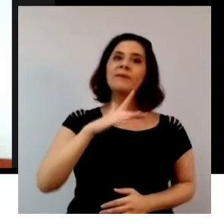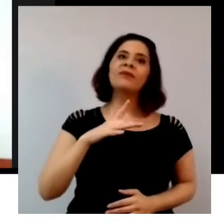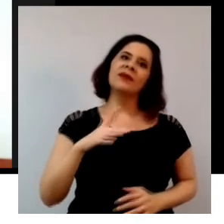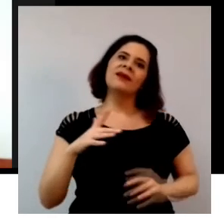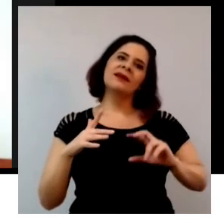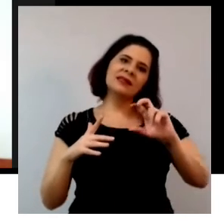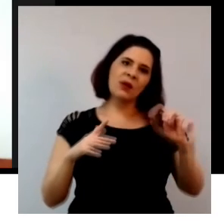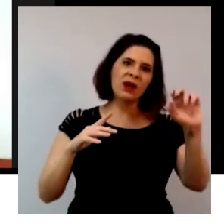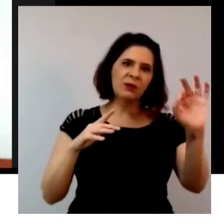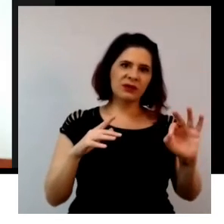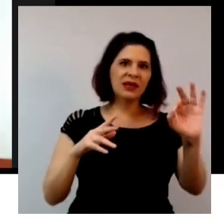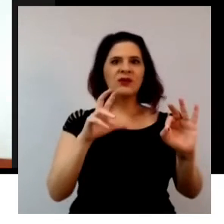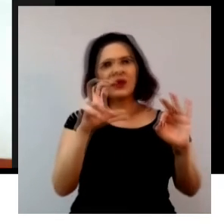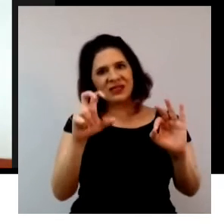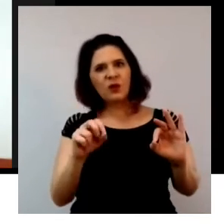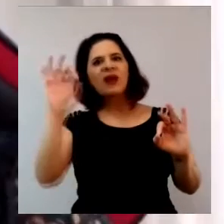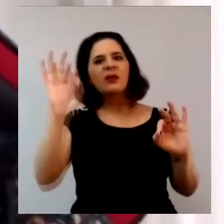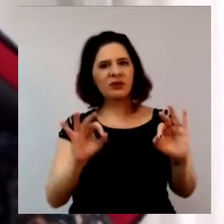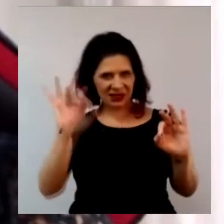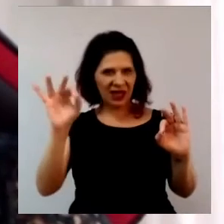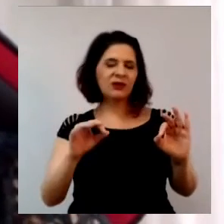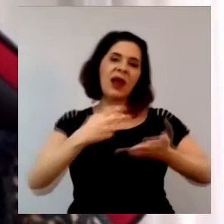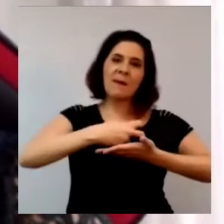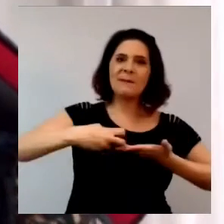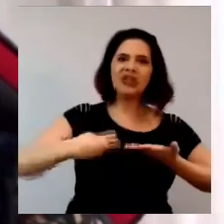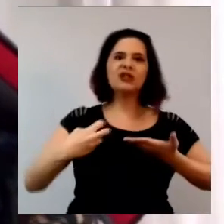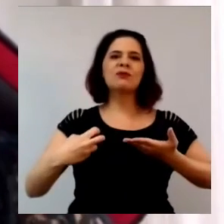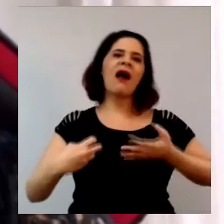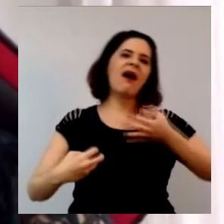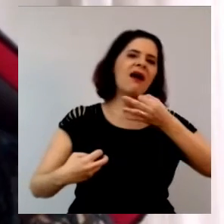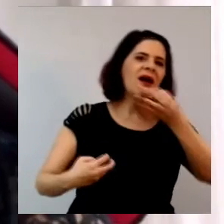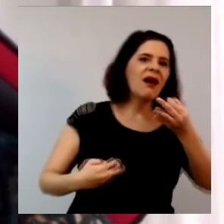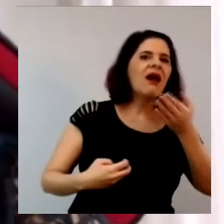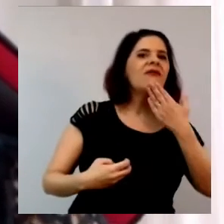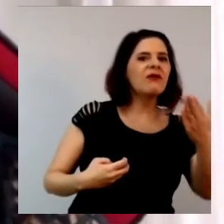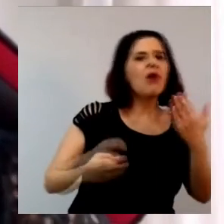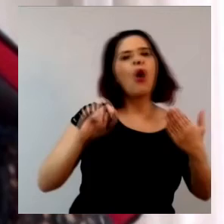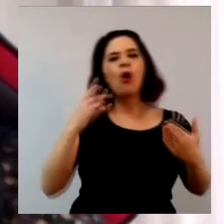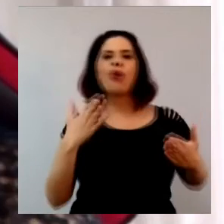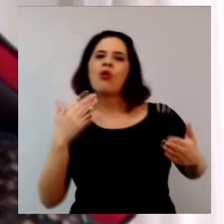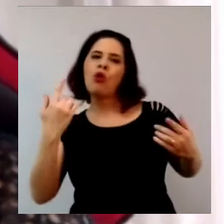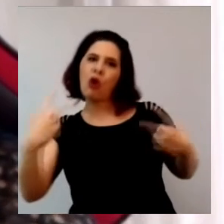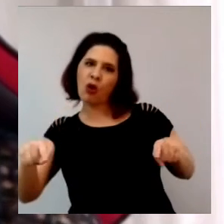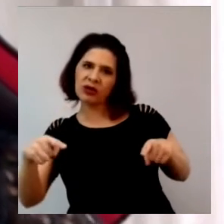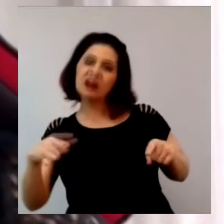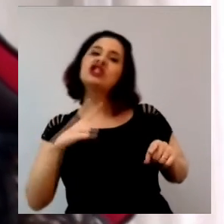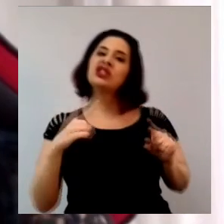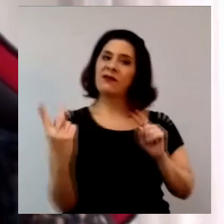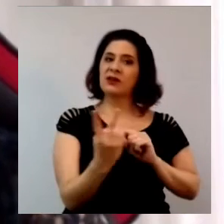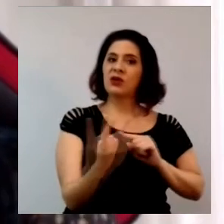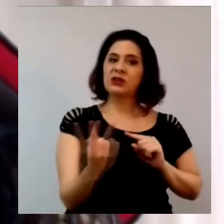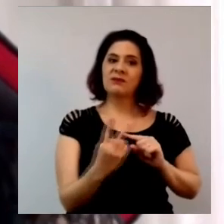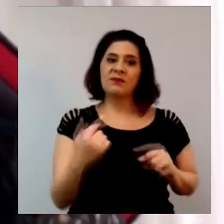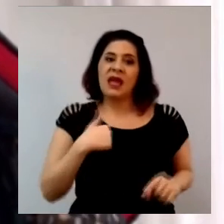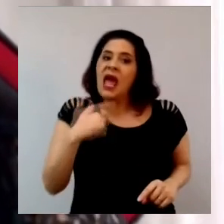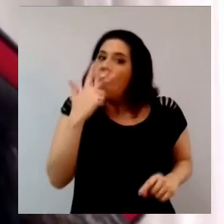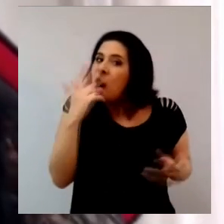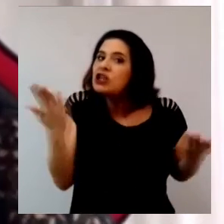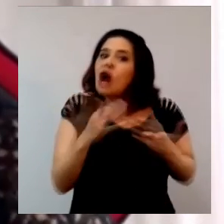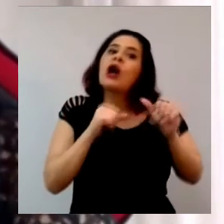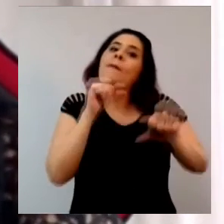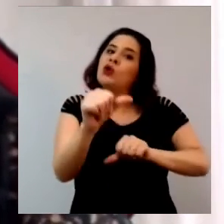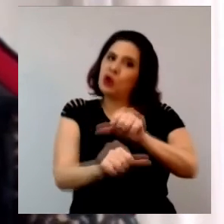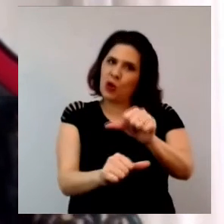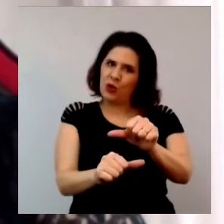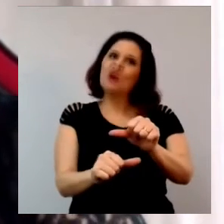mais que seja assim, acho que nós passamos para o rol dos esquerdistas, onde estamos